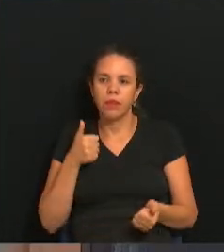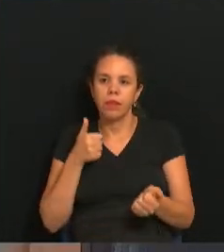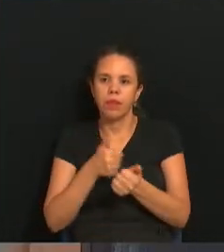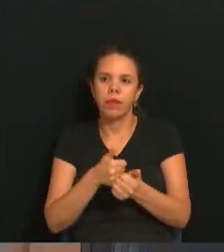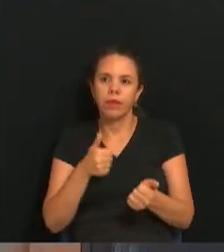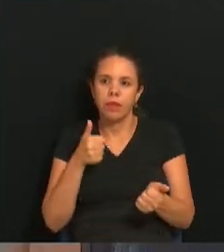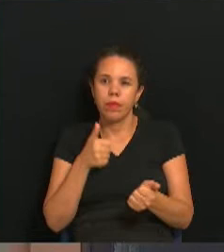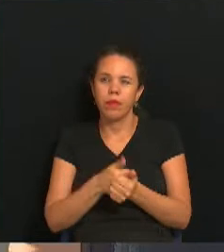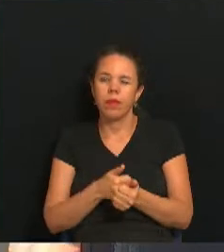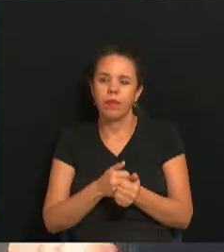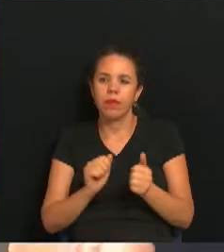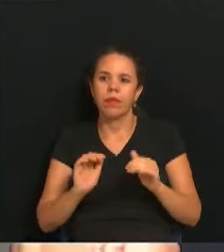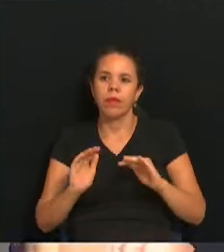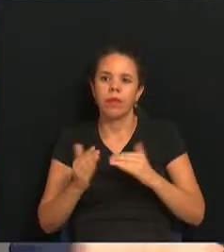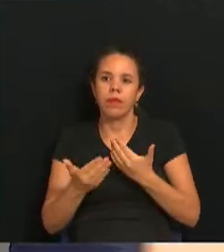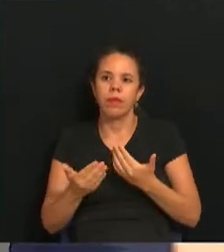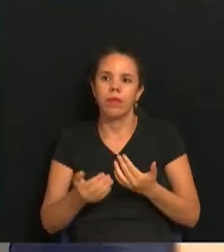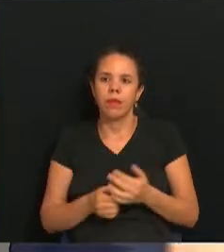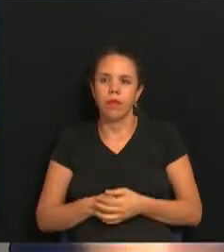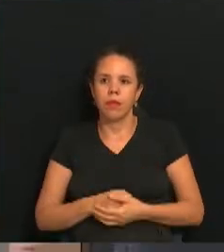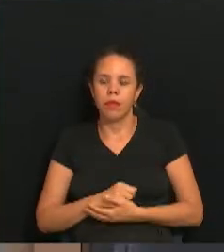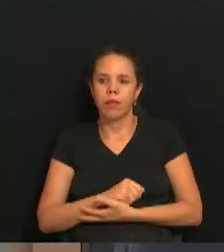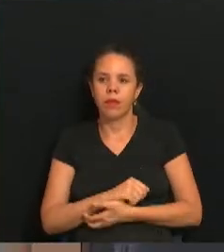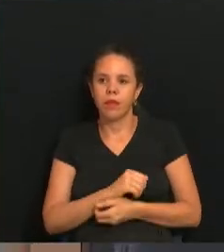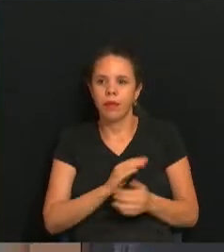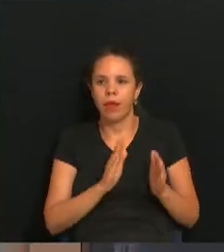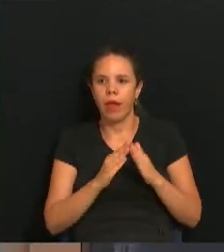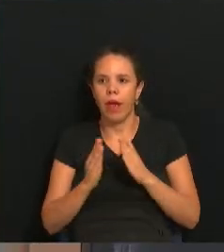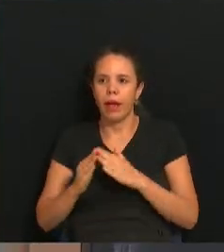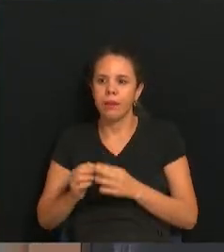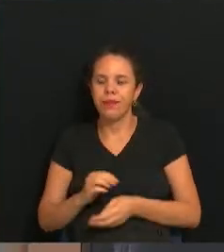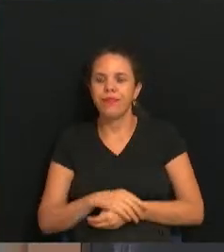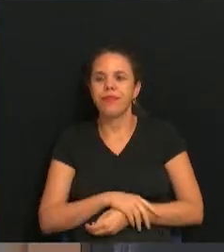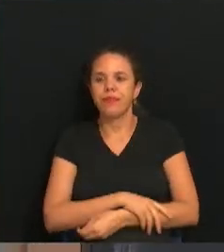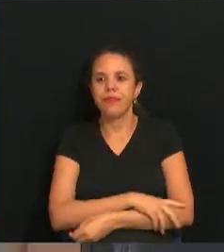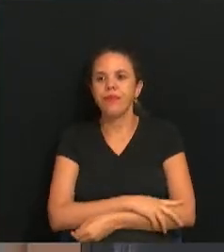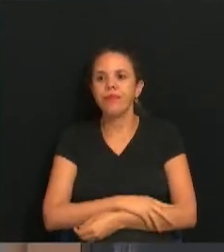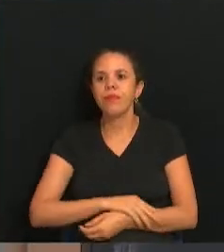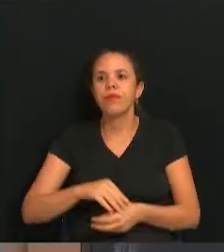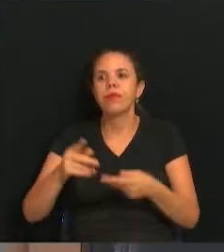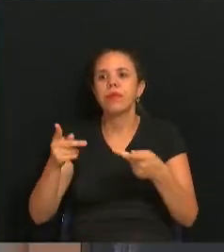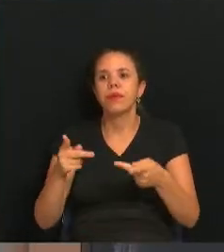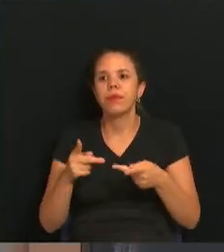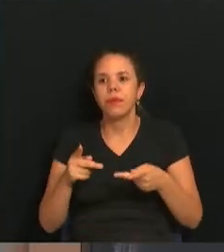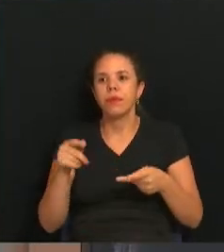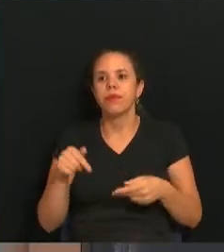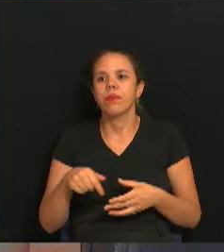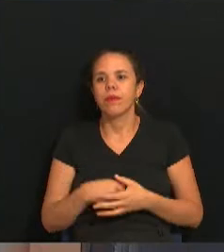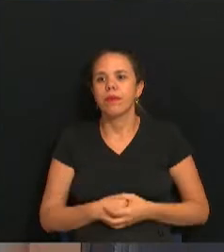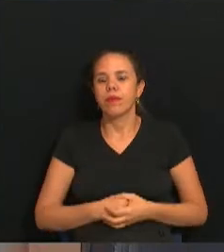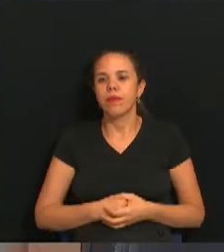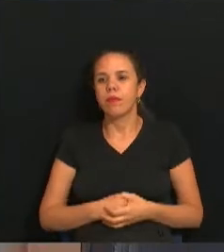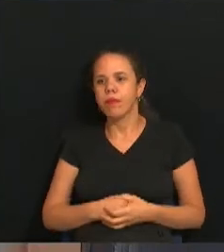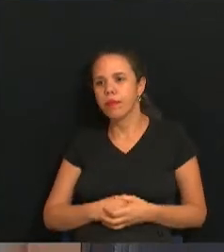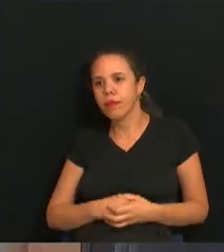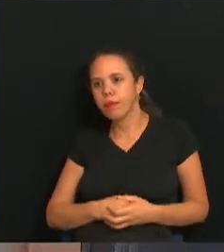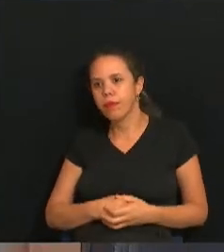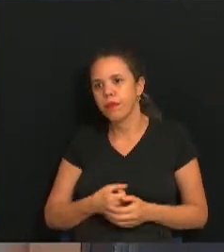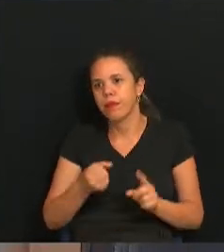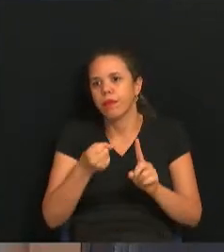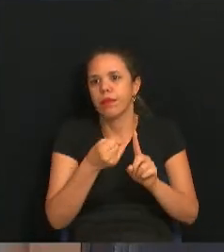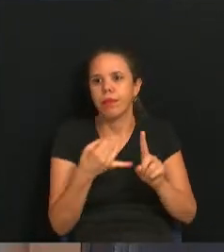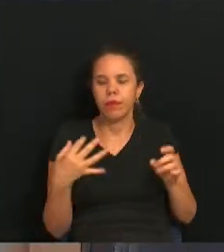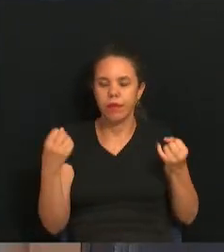a bairros e moradias residenciais. O nosso convidado aqui, para poder explanar e